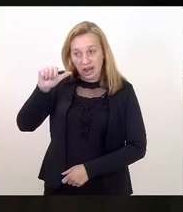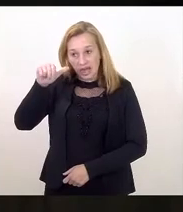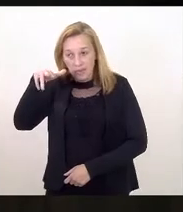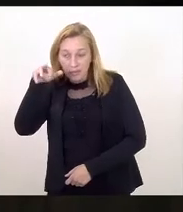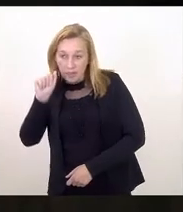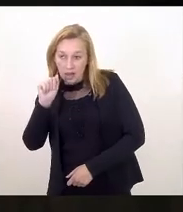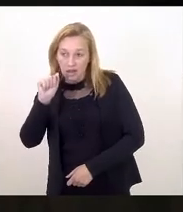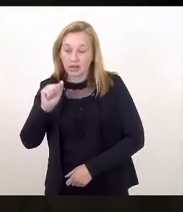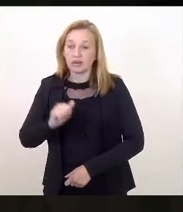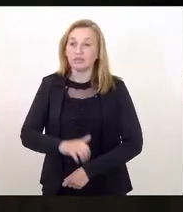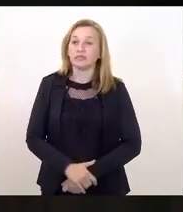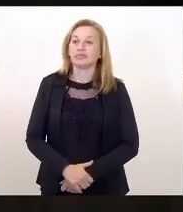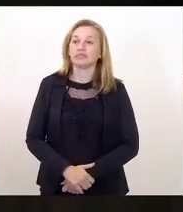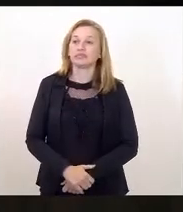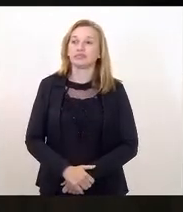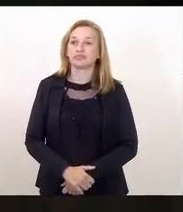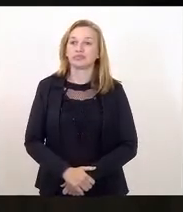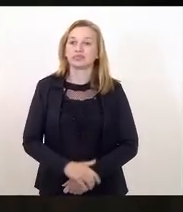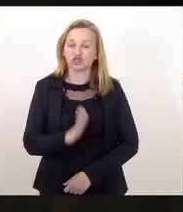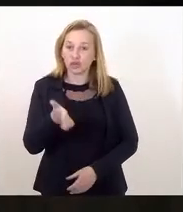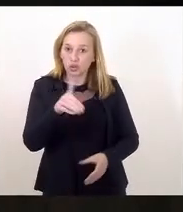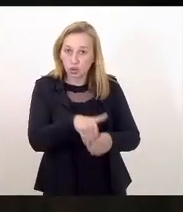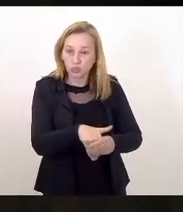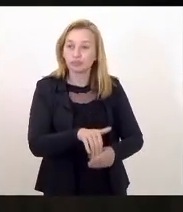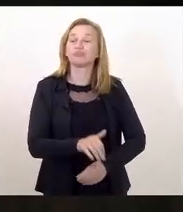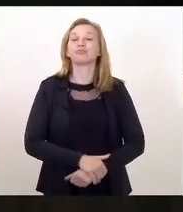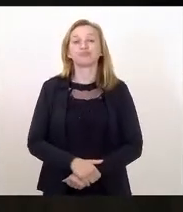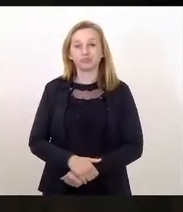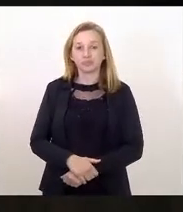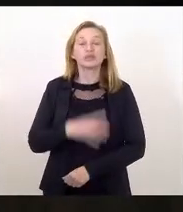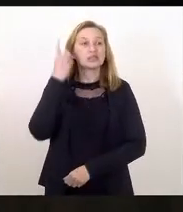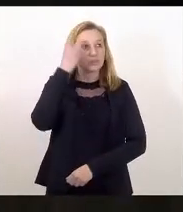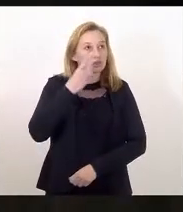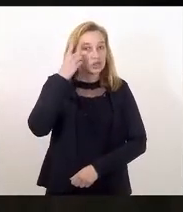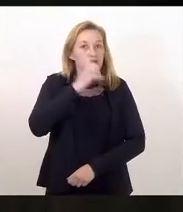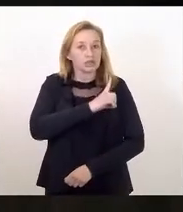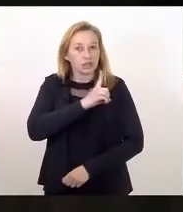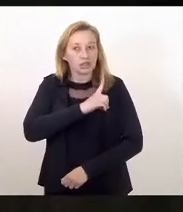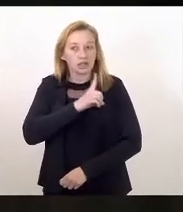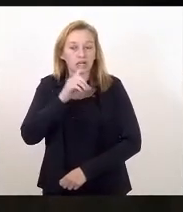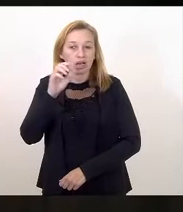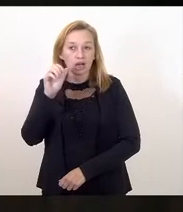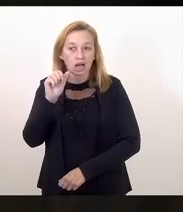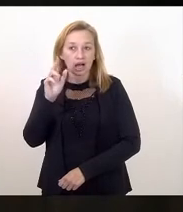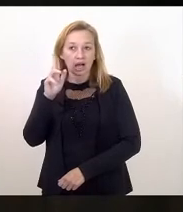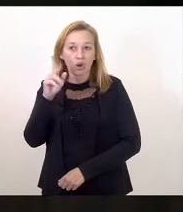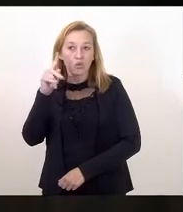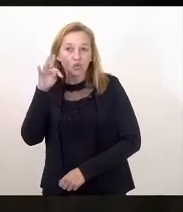Deputado Coronel Salema. Salema já votou. Deputado Delegado Carlos Augusto.